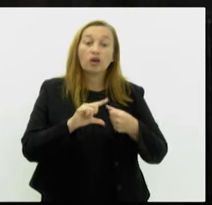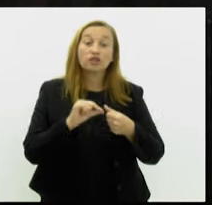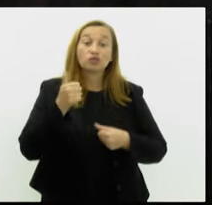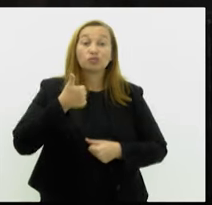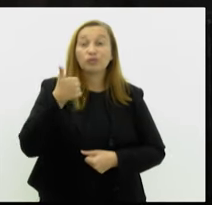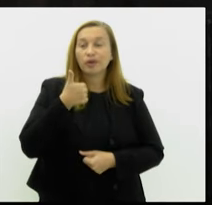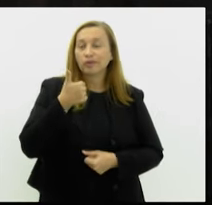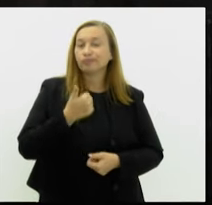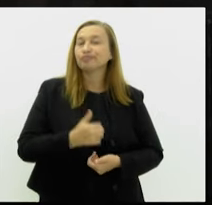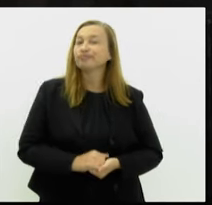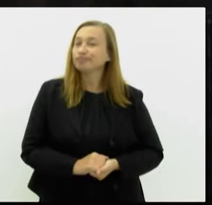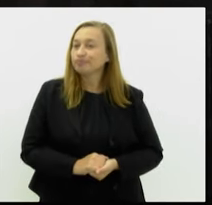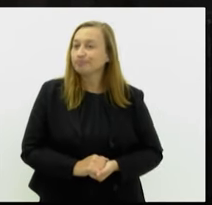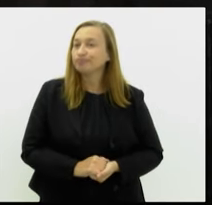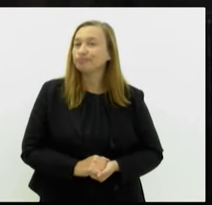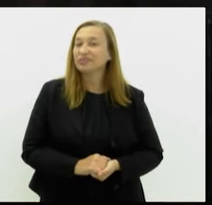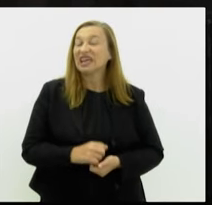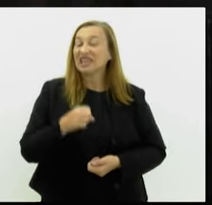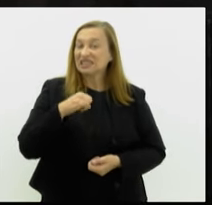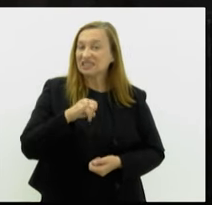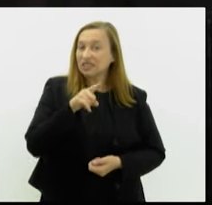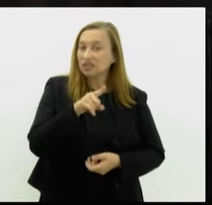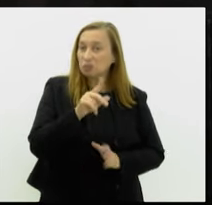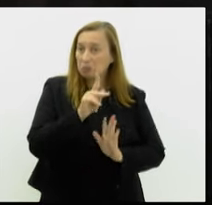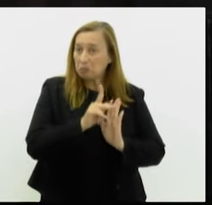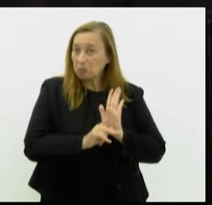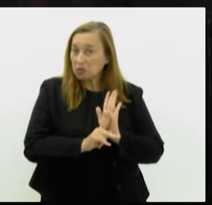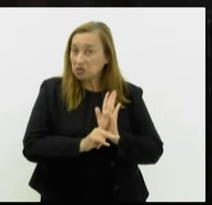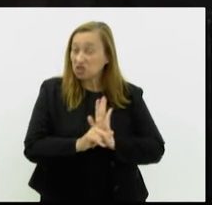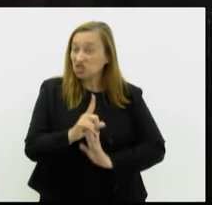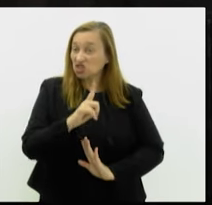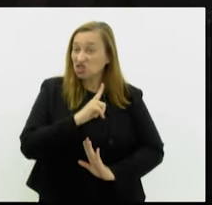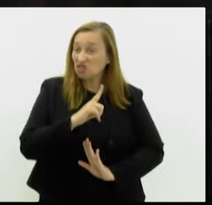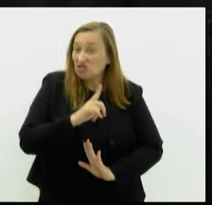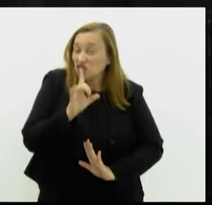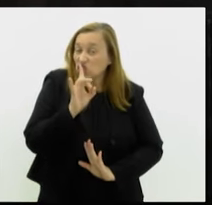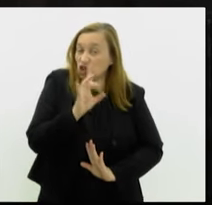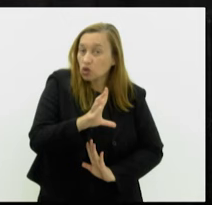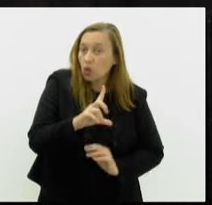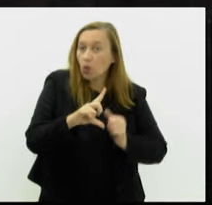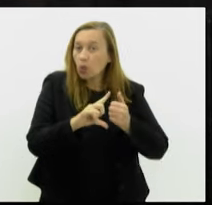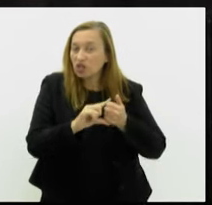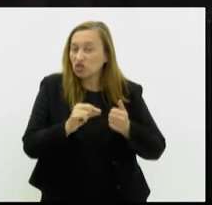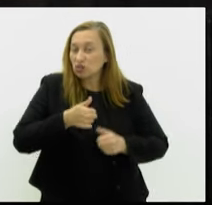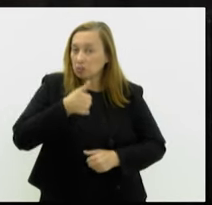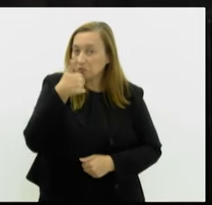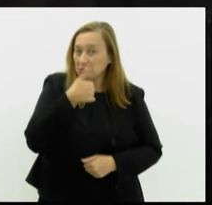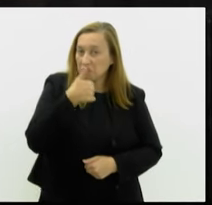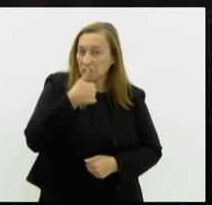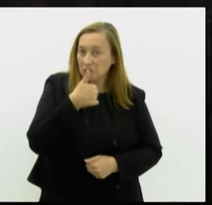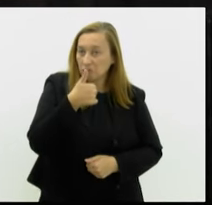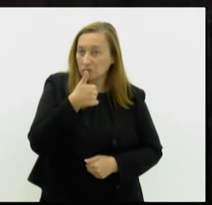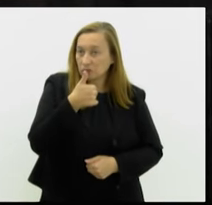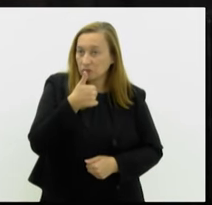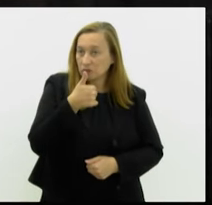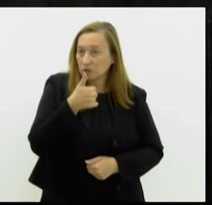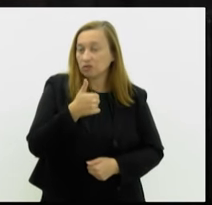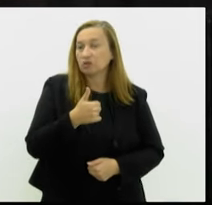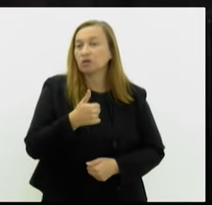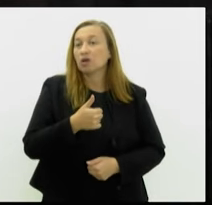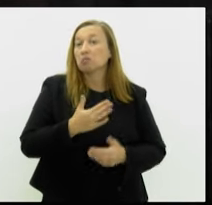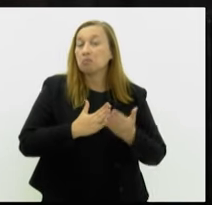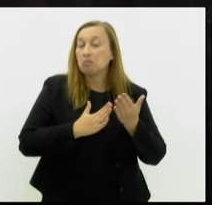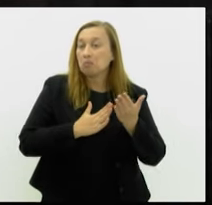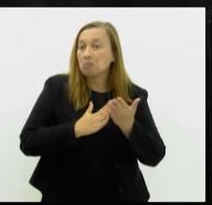1º. Se esse projeto tivesse só o artigo 1º, seria